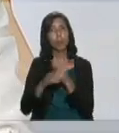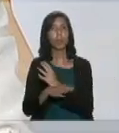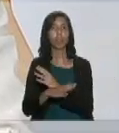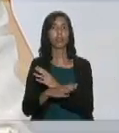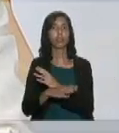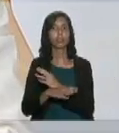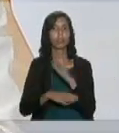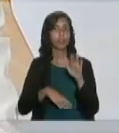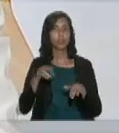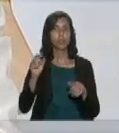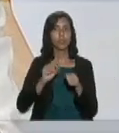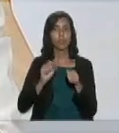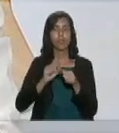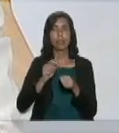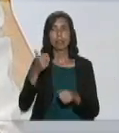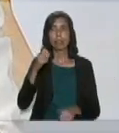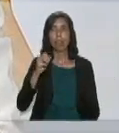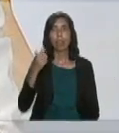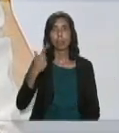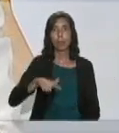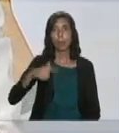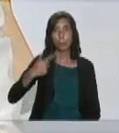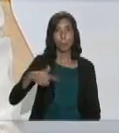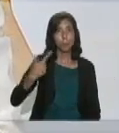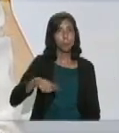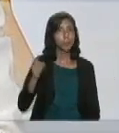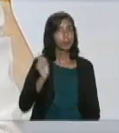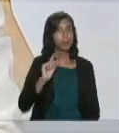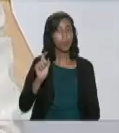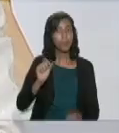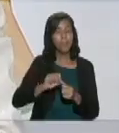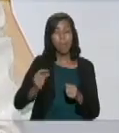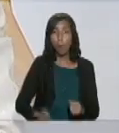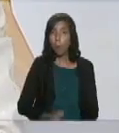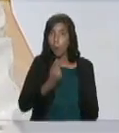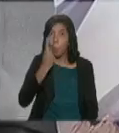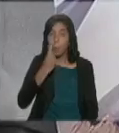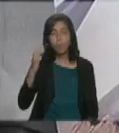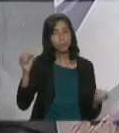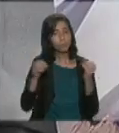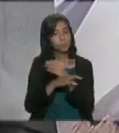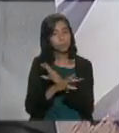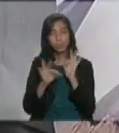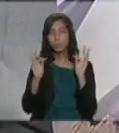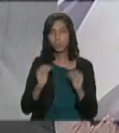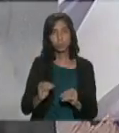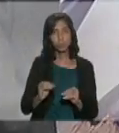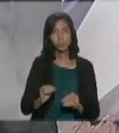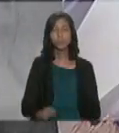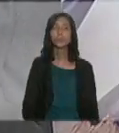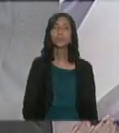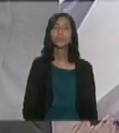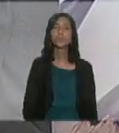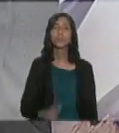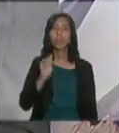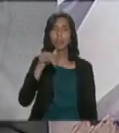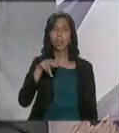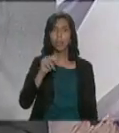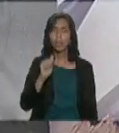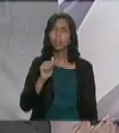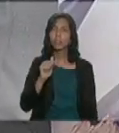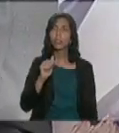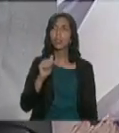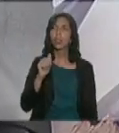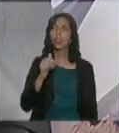dela. Mesmo que você não faça 10 repetições de cada... Mas você faz uma completinha. Mas você faz ela inteira. Ana Luísa, com